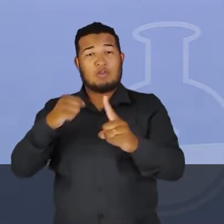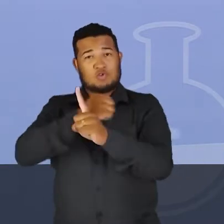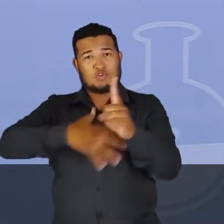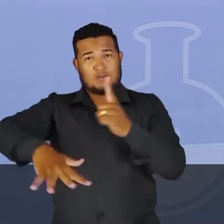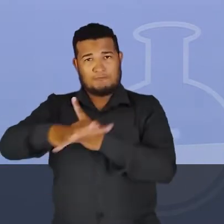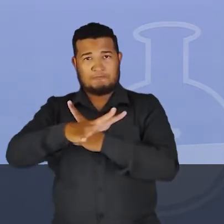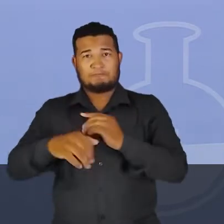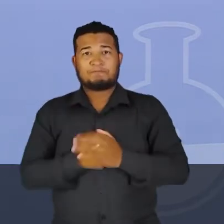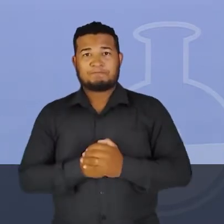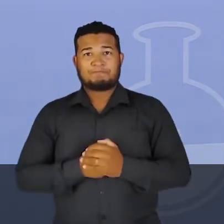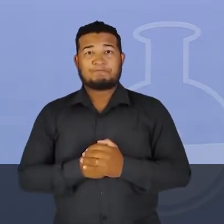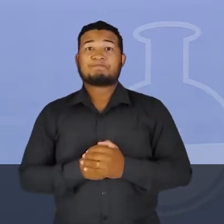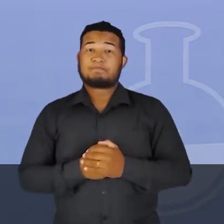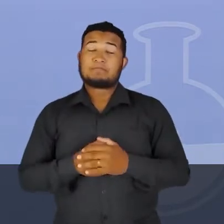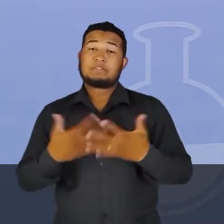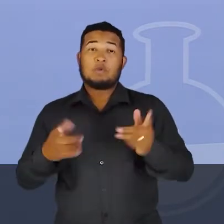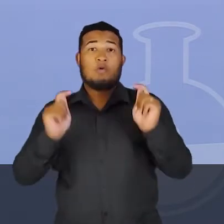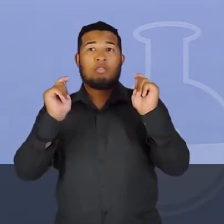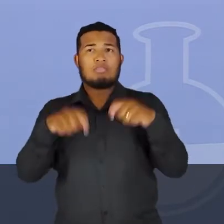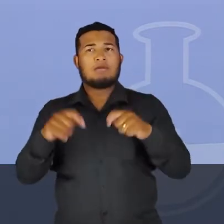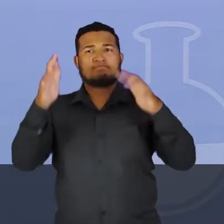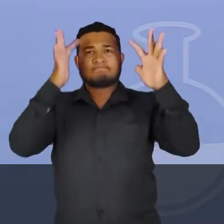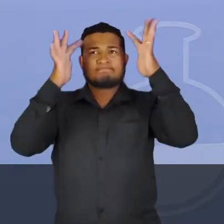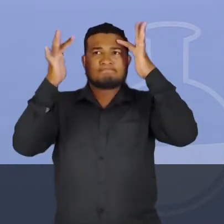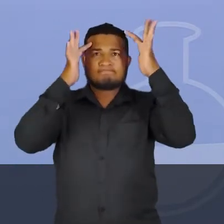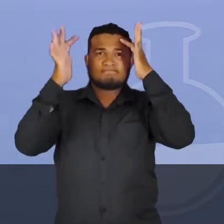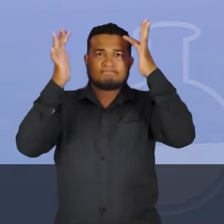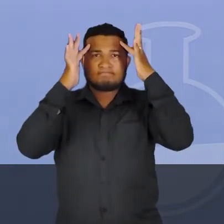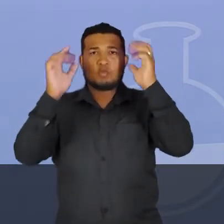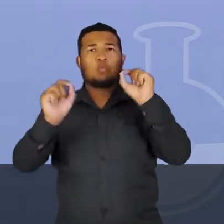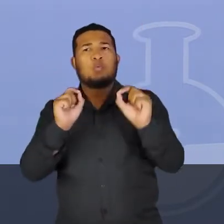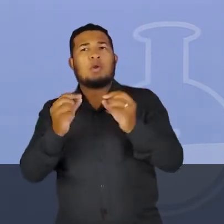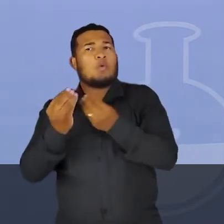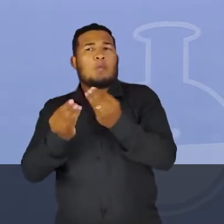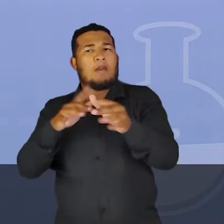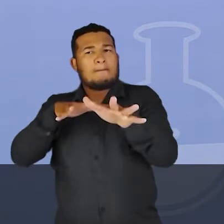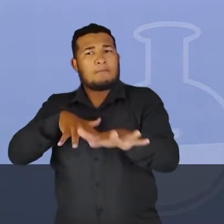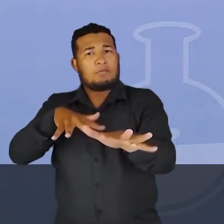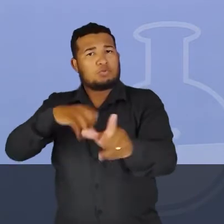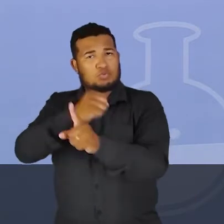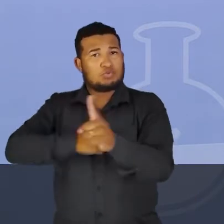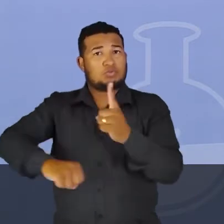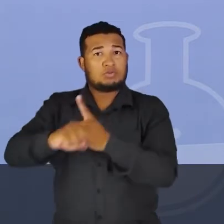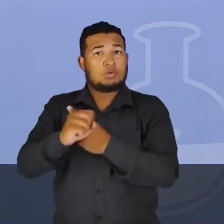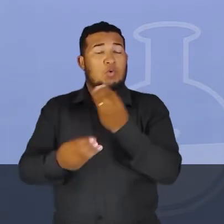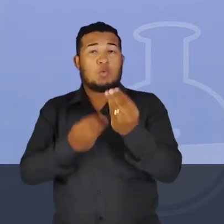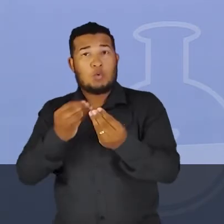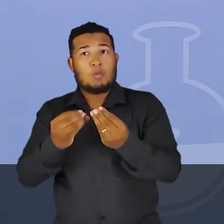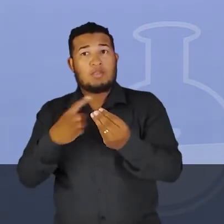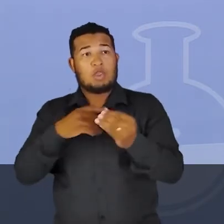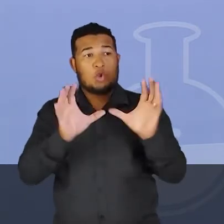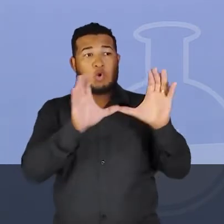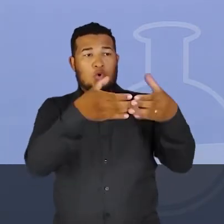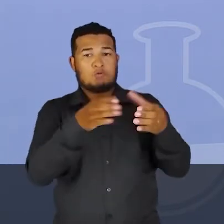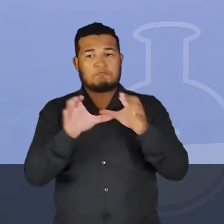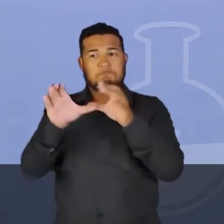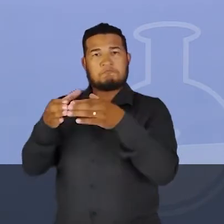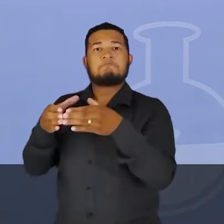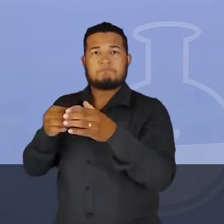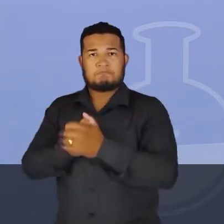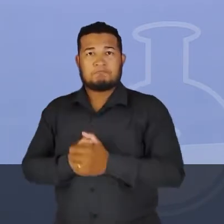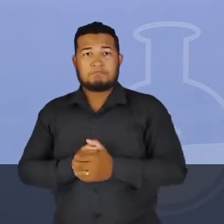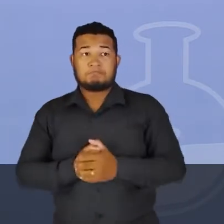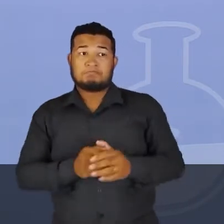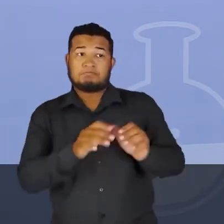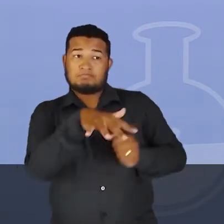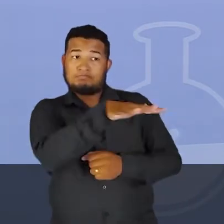Então, é possível a gente pensar nos movimentos sociais com duas grandes categorias. Aqueles